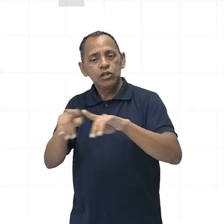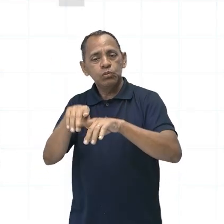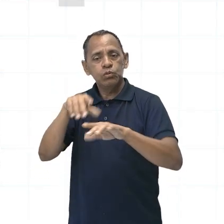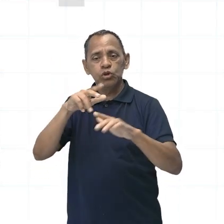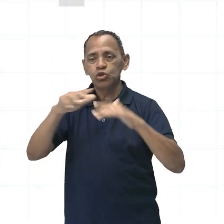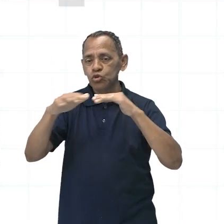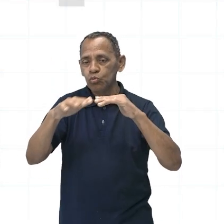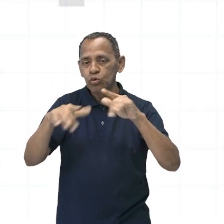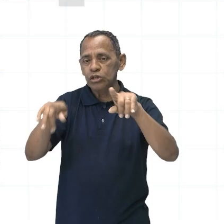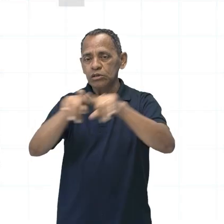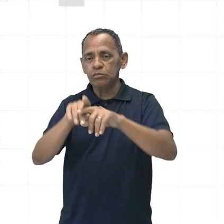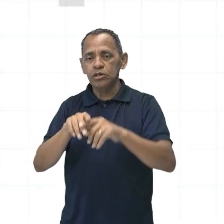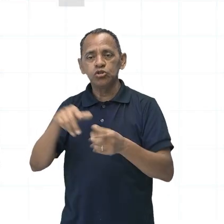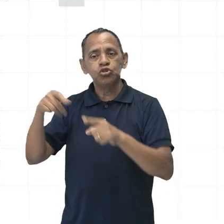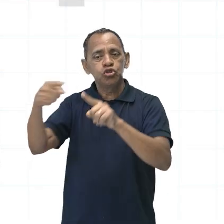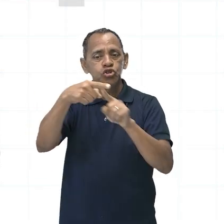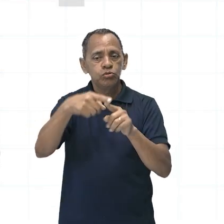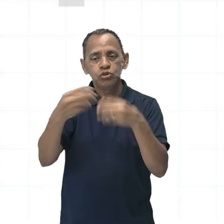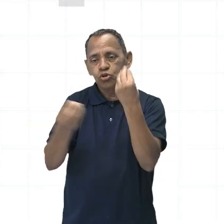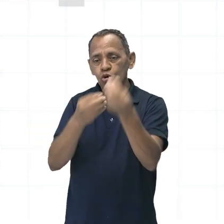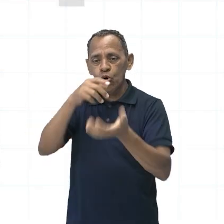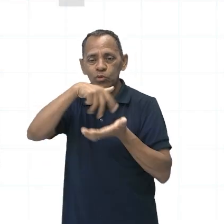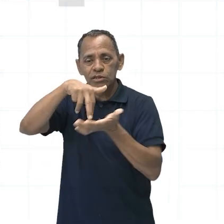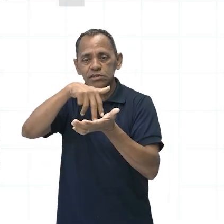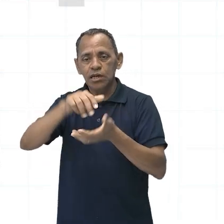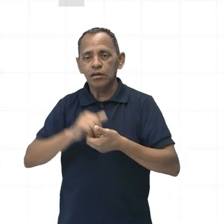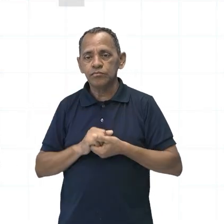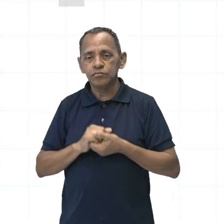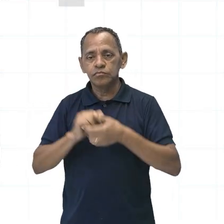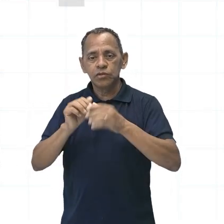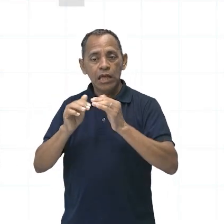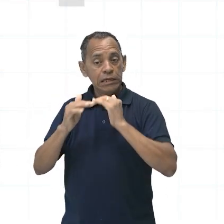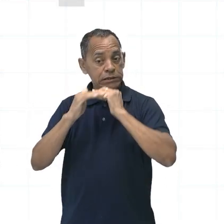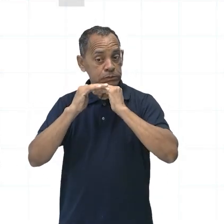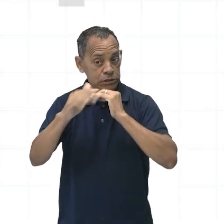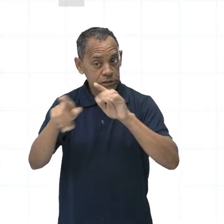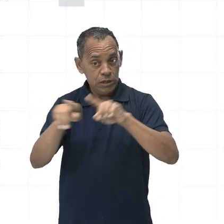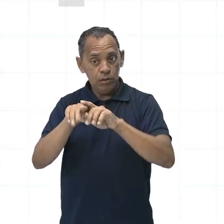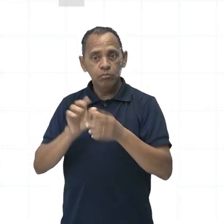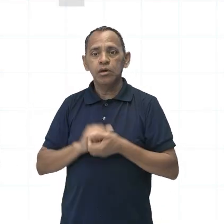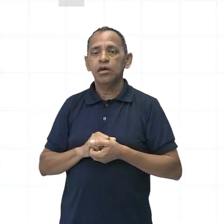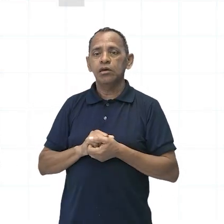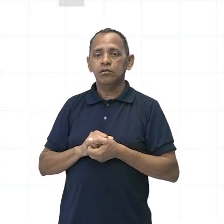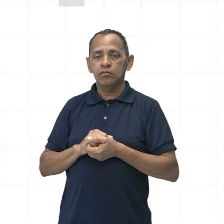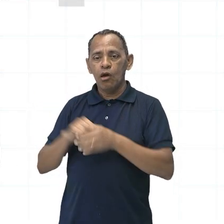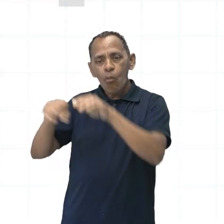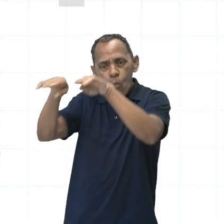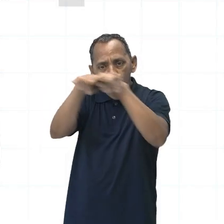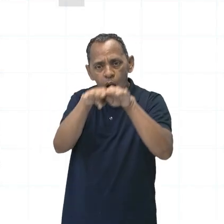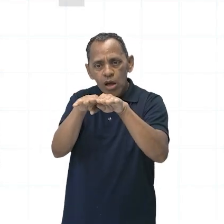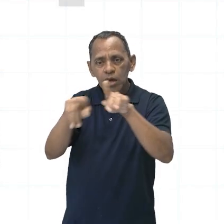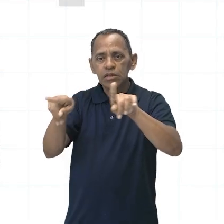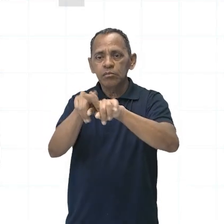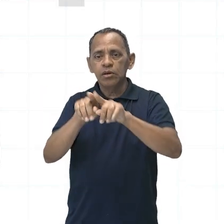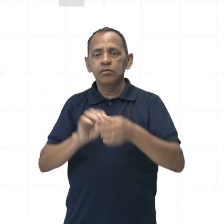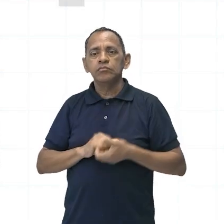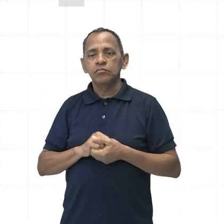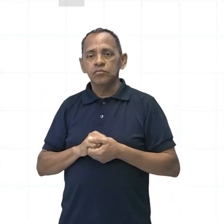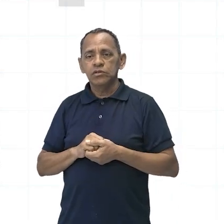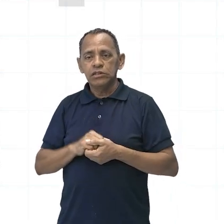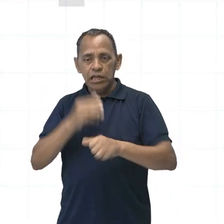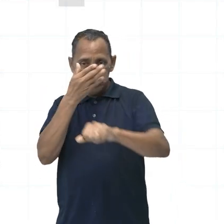movimentos, na sua forma de dançar. E a simetria e a harmonia também. As coreografias tendem a